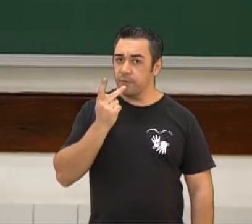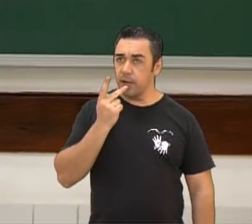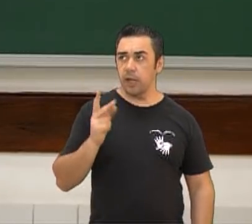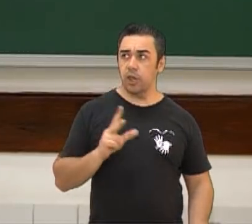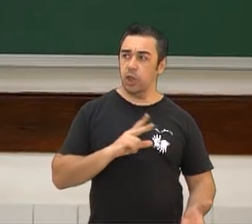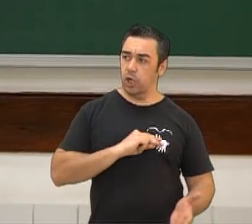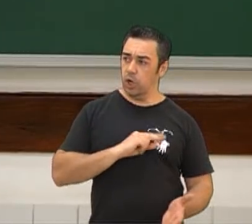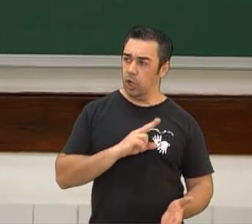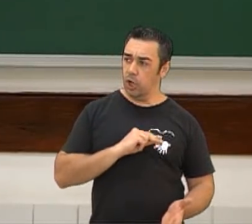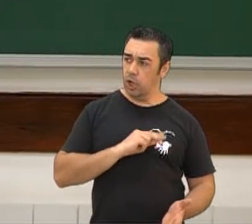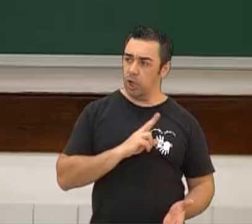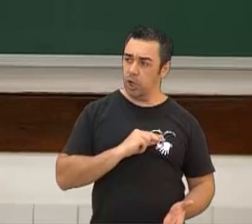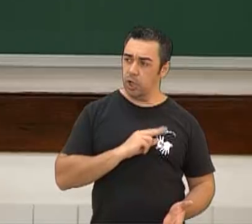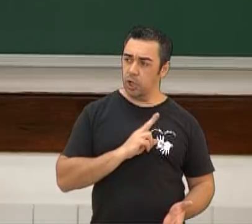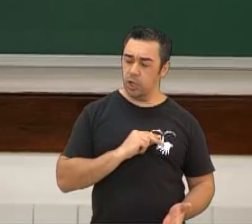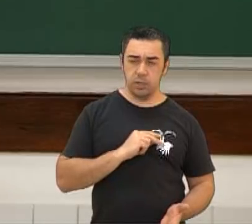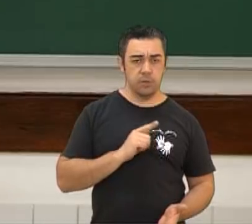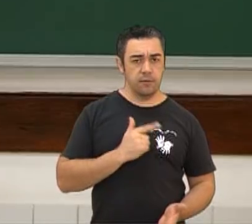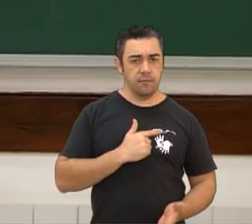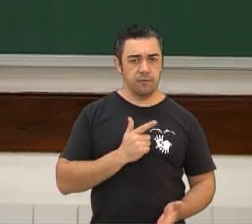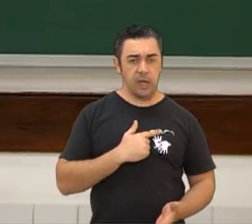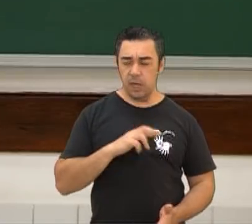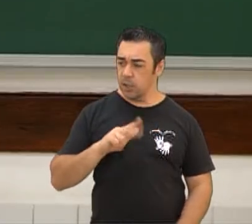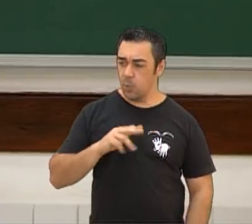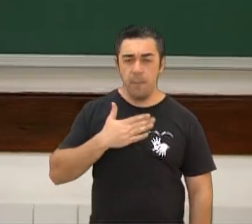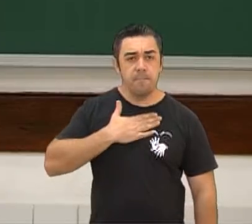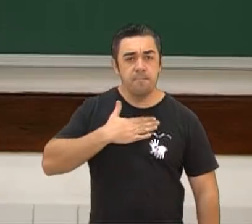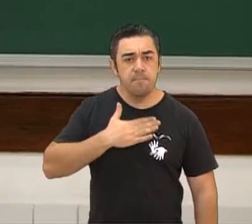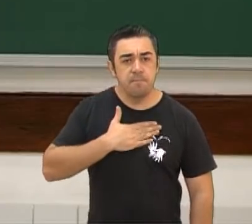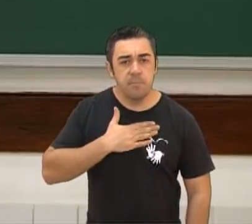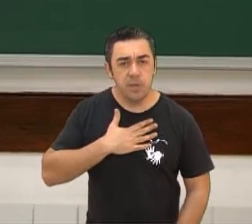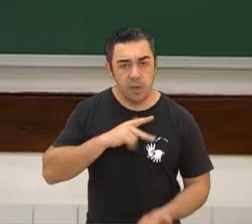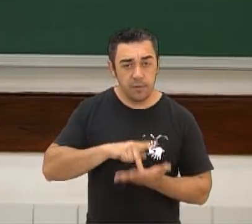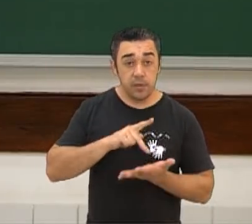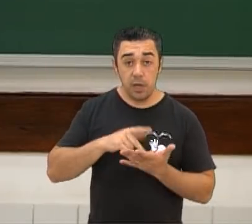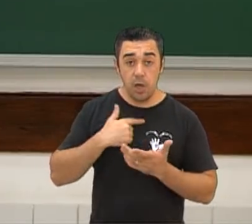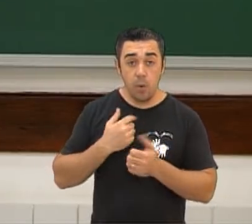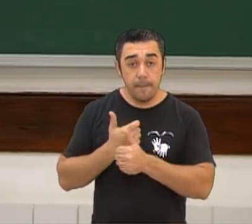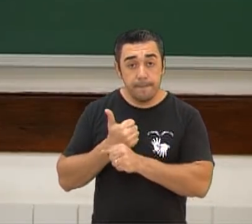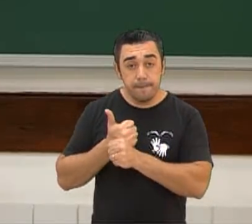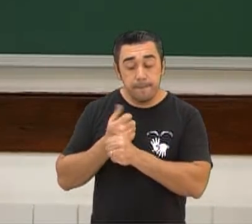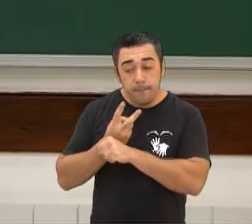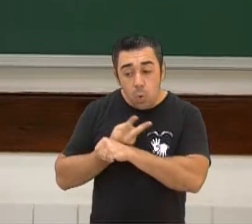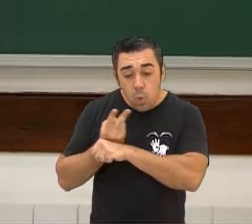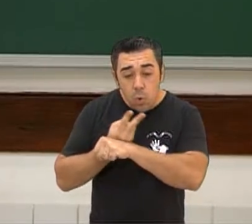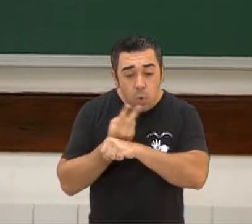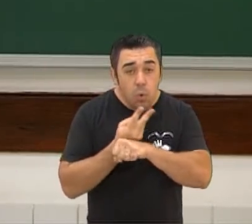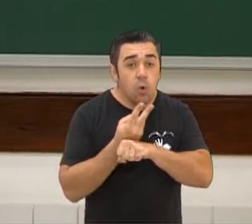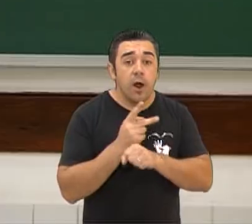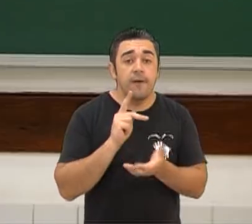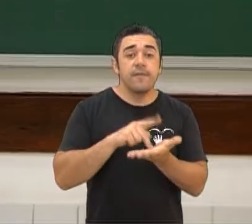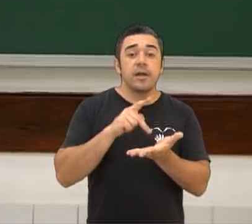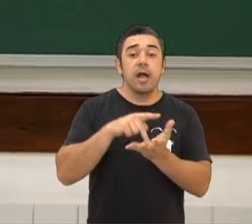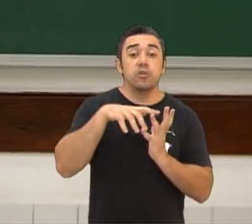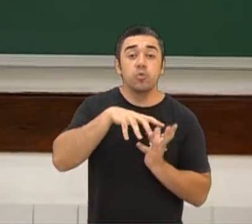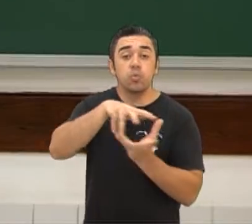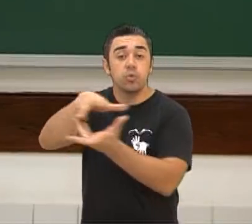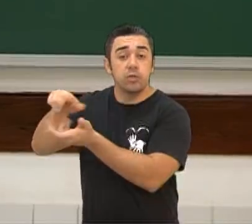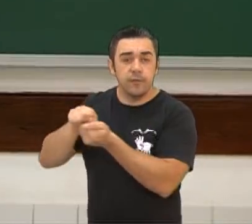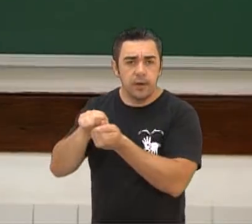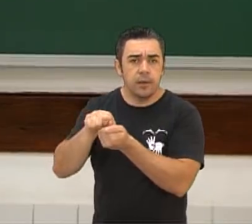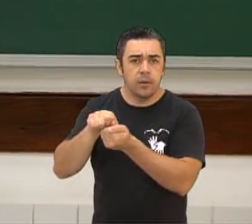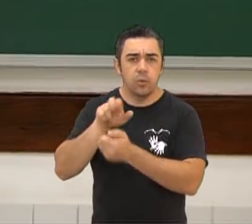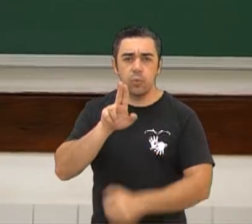feio, não, eu não vou, né? Da onde não é a minha verdade, né? Eu busco a verdade universal, né? Qual que é a verdade universal